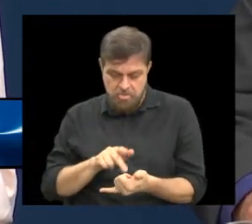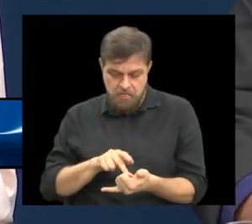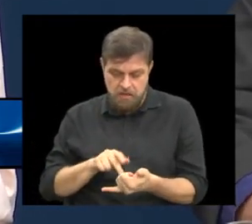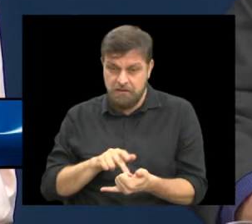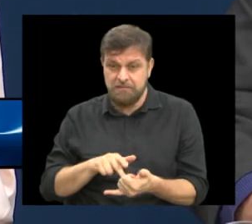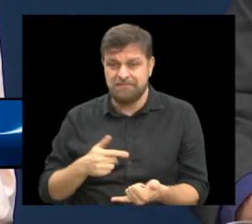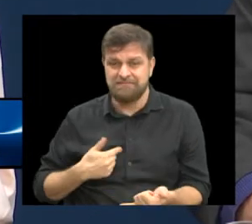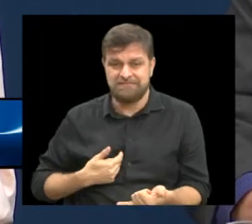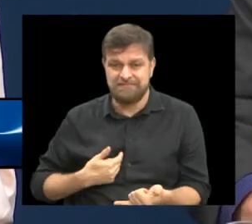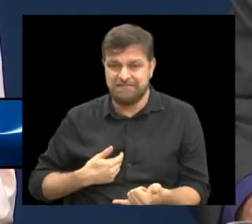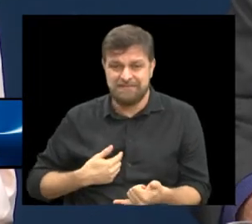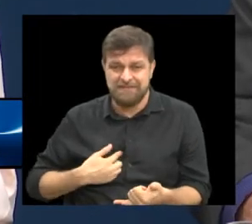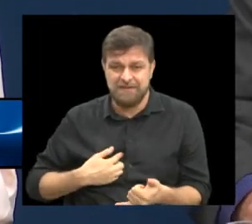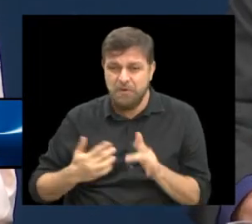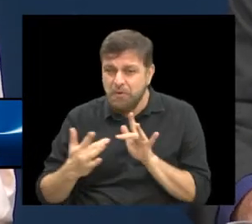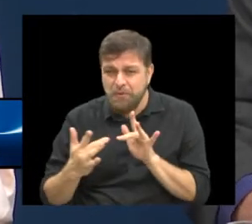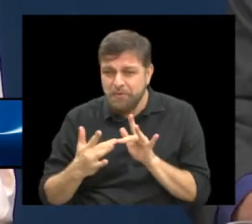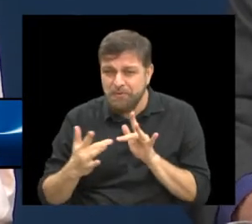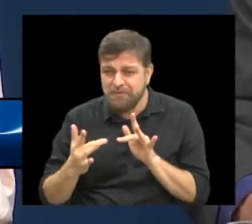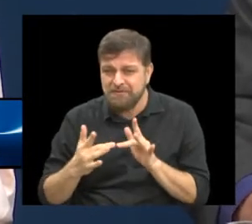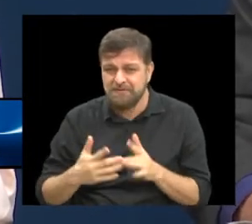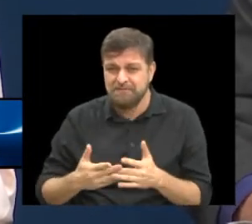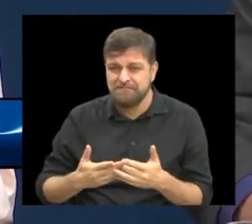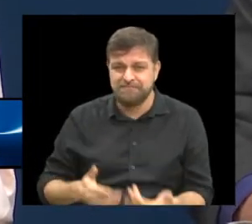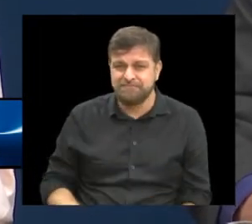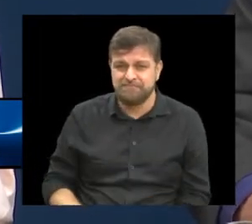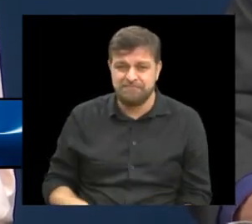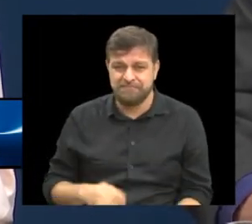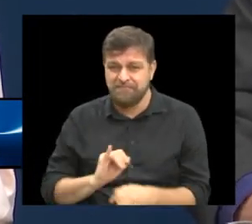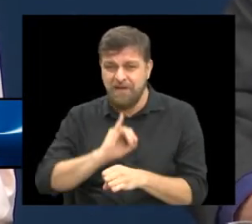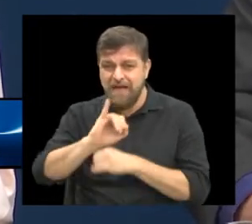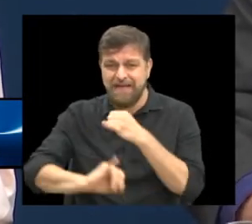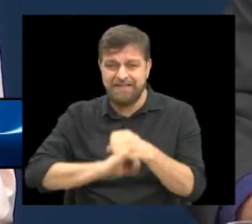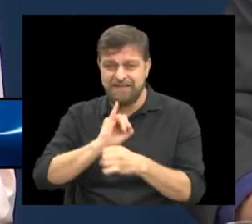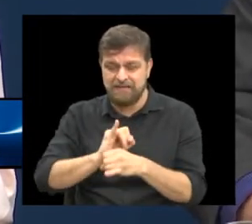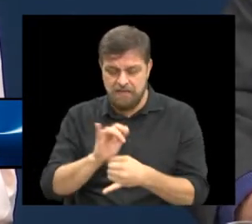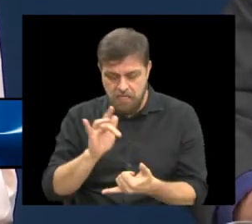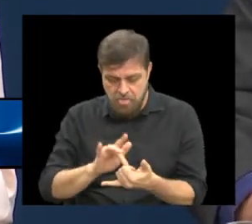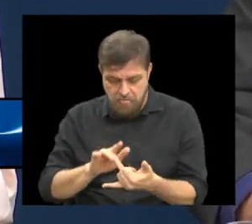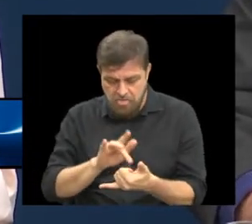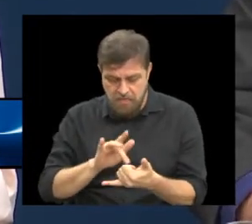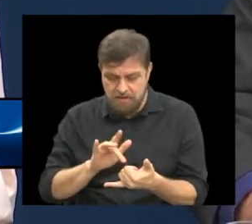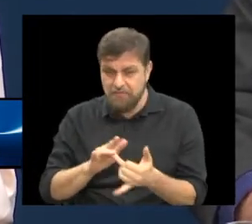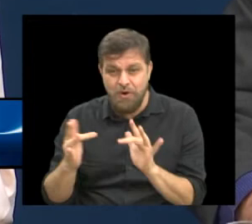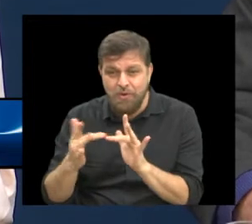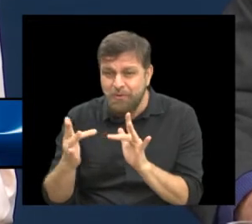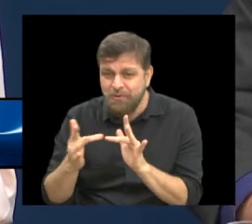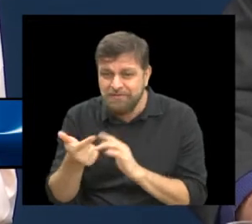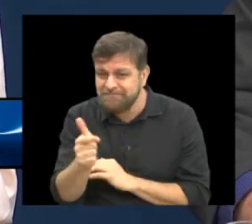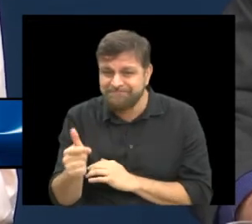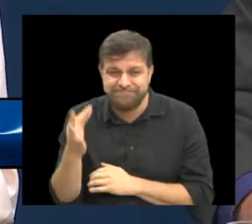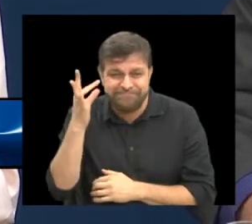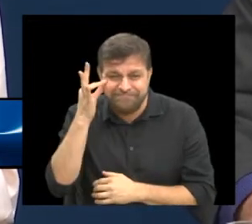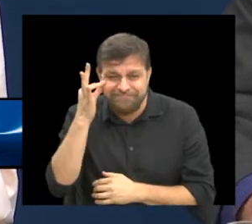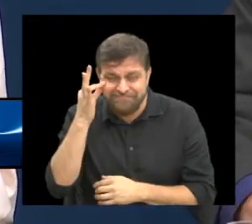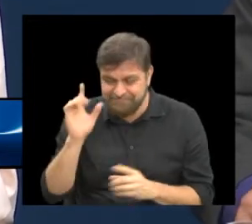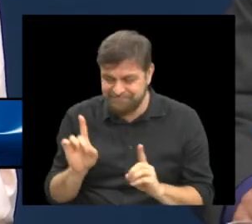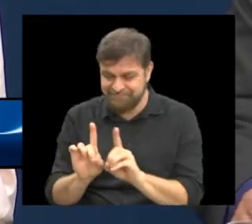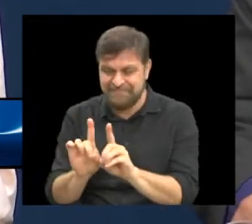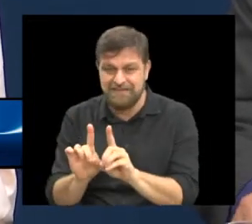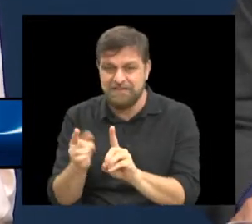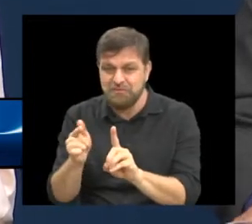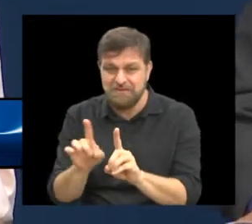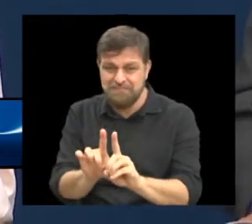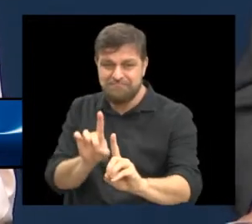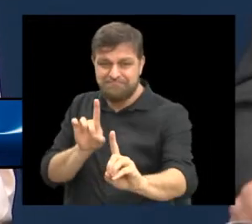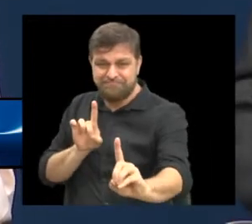lá do outro lado do mundo, você está conversando com ele virtualmente pela internet, e você não tem aquele contato. Então a gente quer buscar o resgate